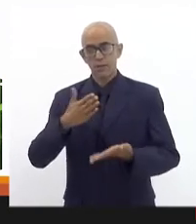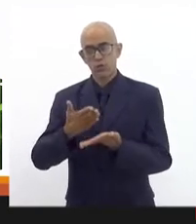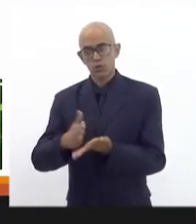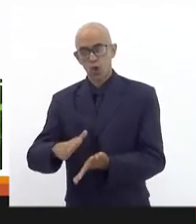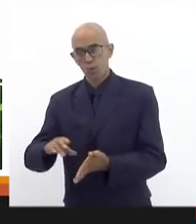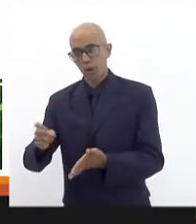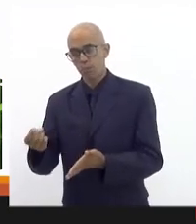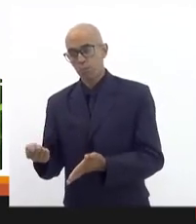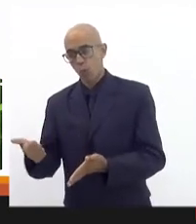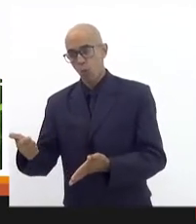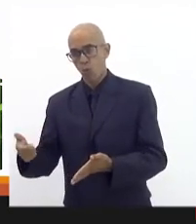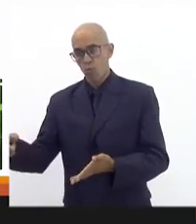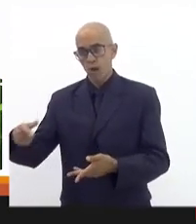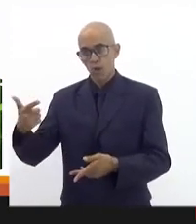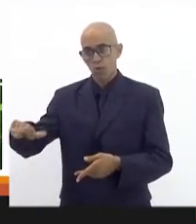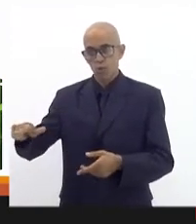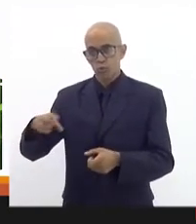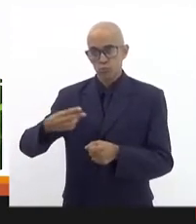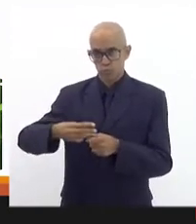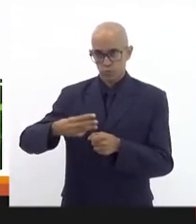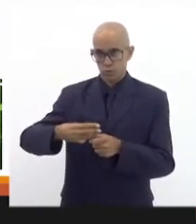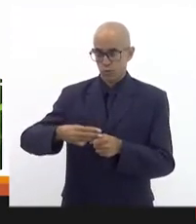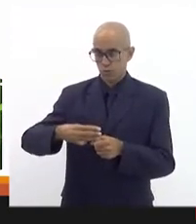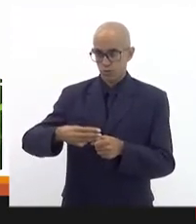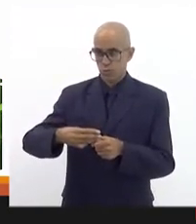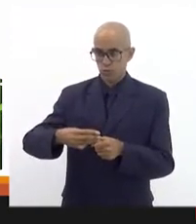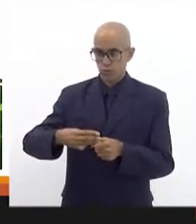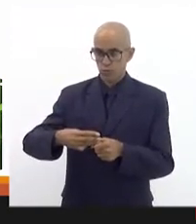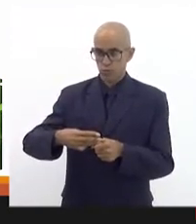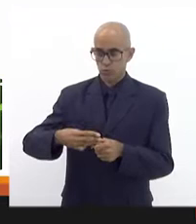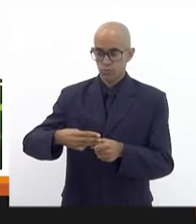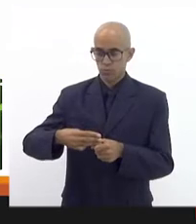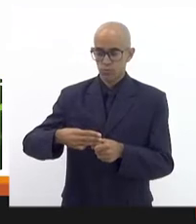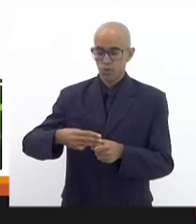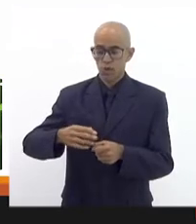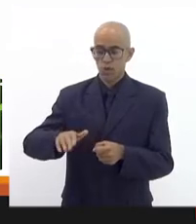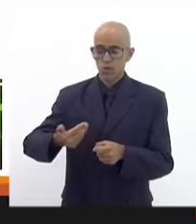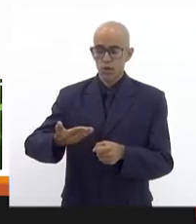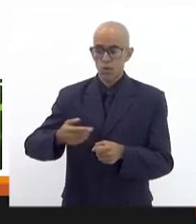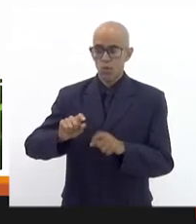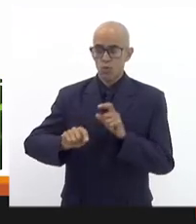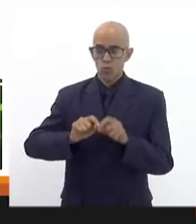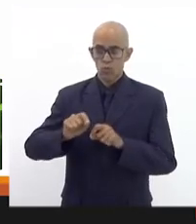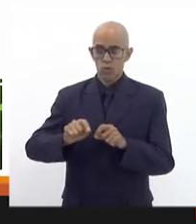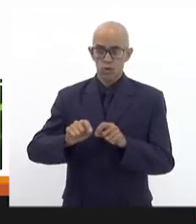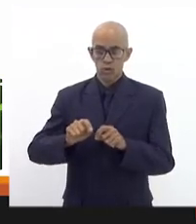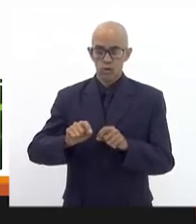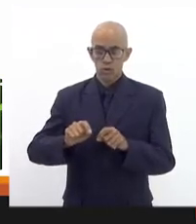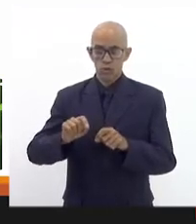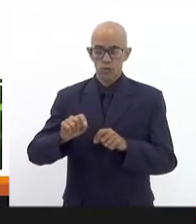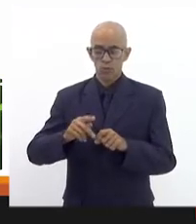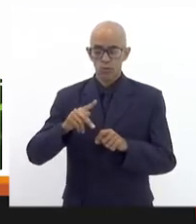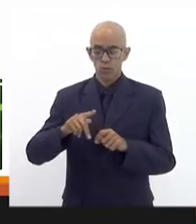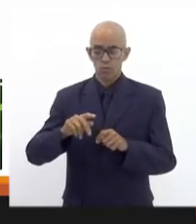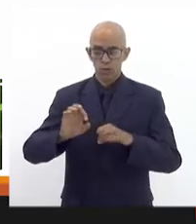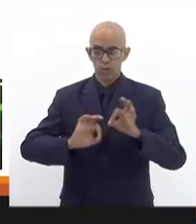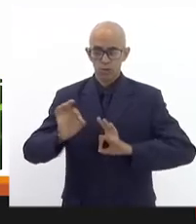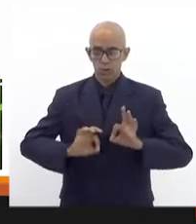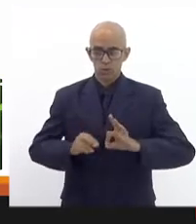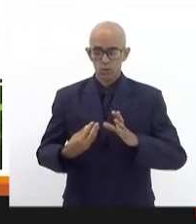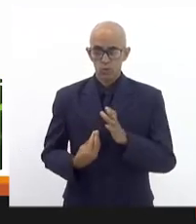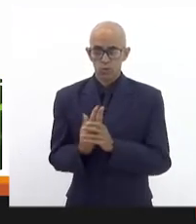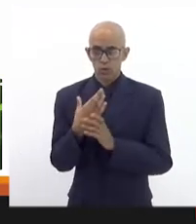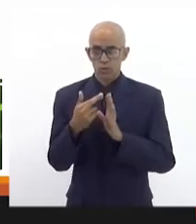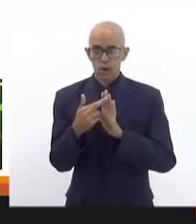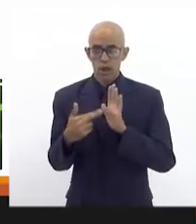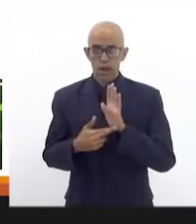municípios que não são capital, né? Então, o projeto cria é um critério, né, para